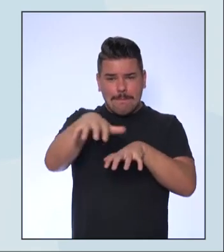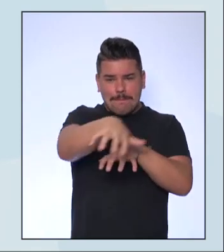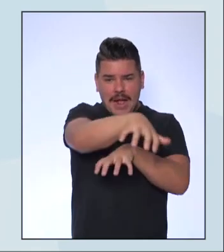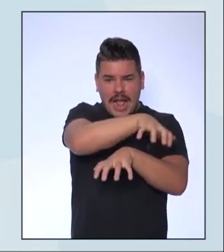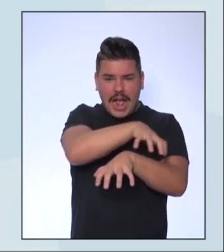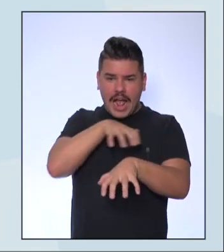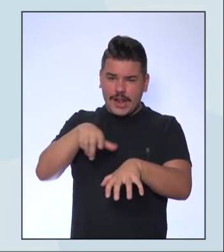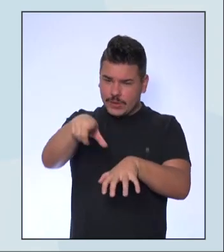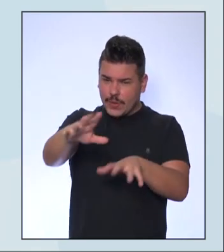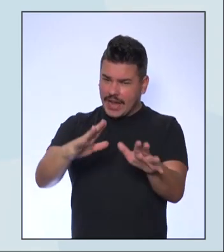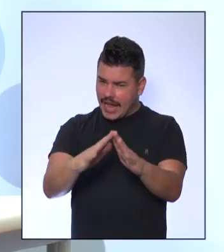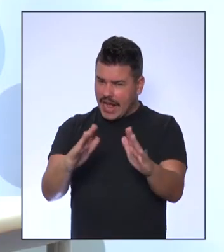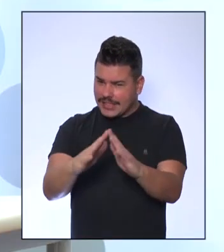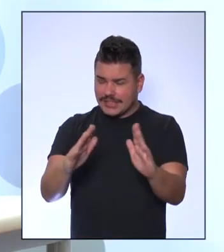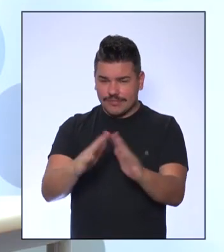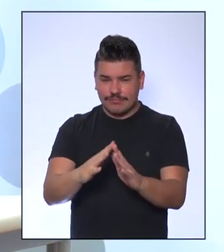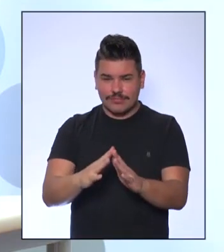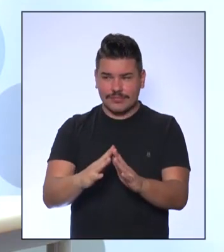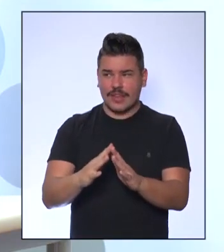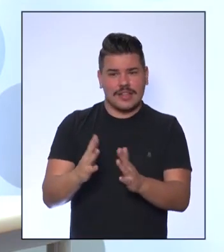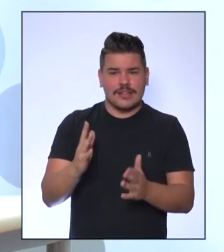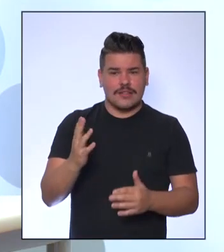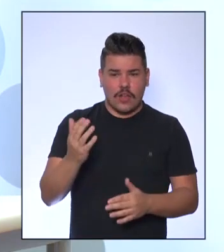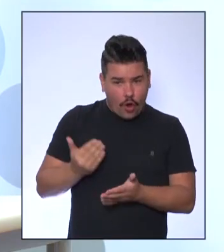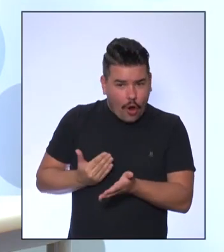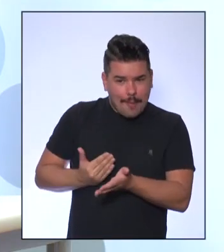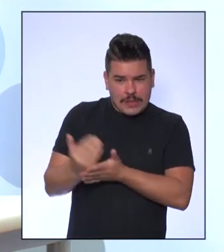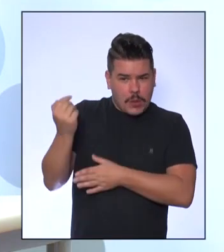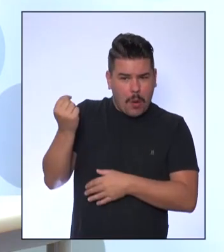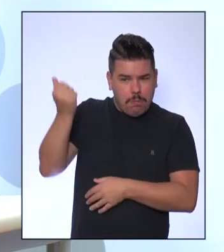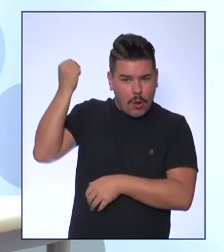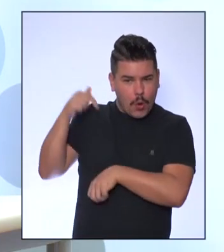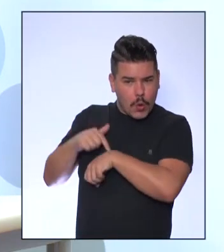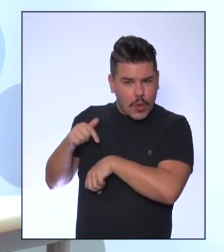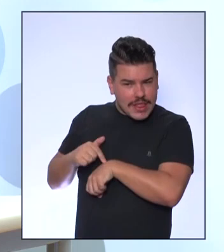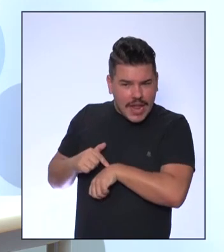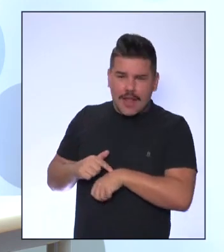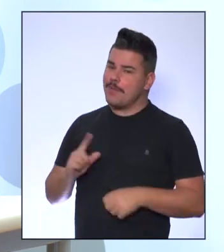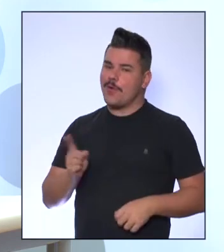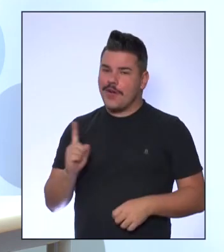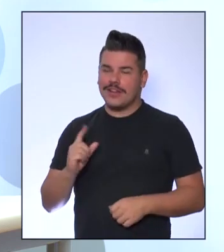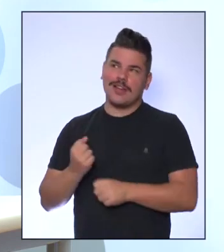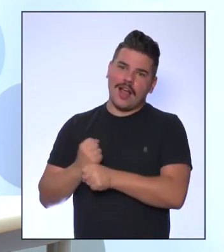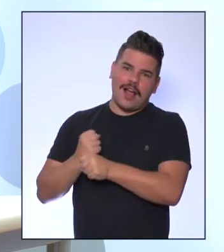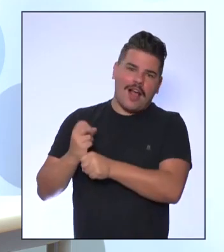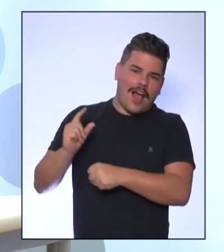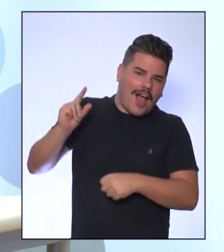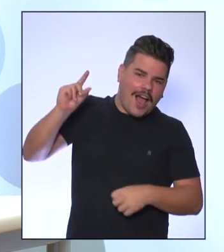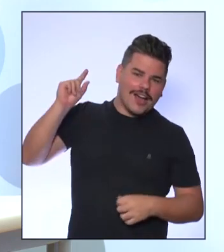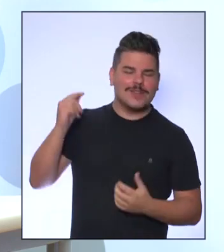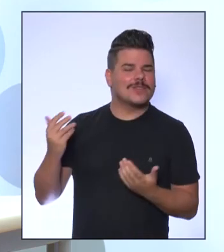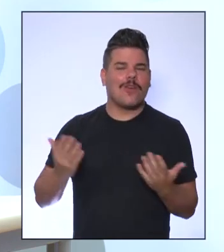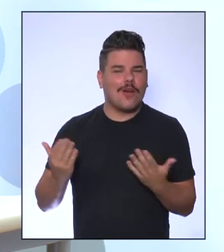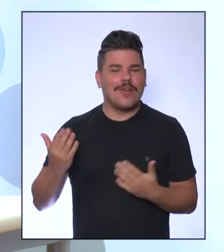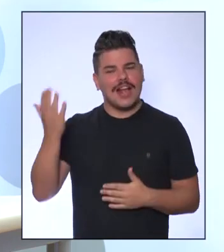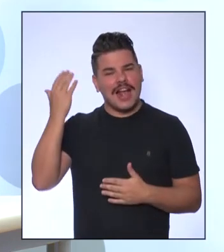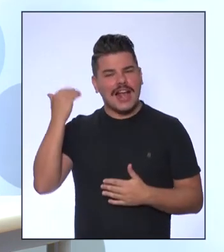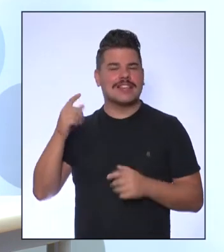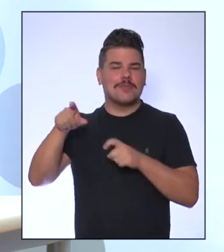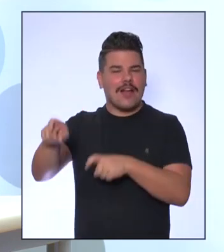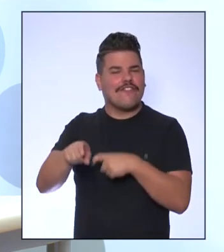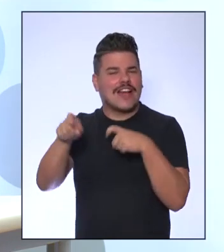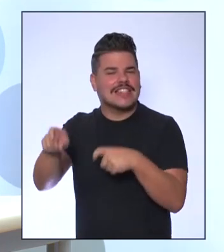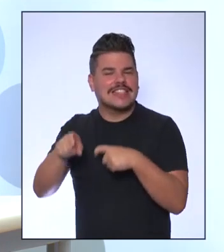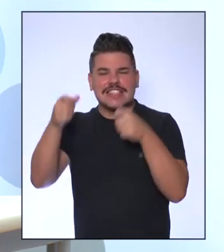que no bairro de vocês ele existe só há 10, 15, 20 anos, que ele tem menos de 100 anos, que ele era uma fazenda,